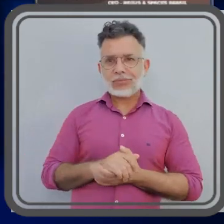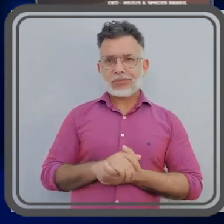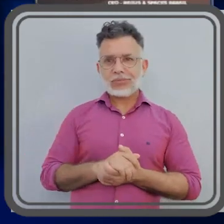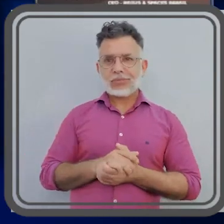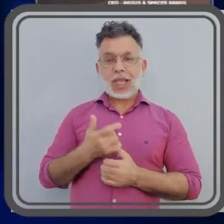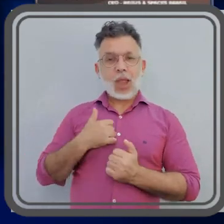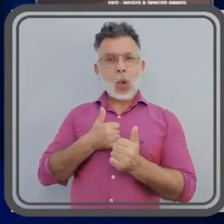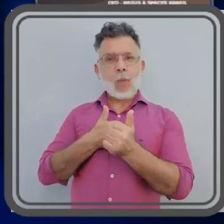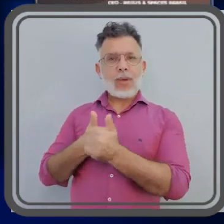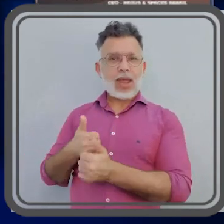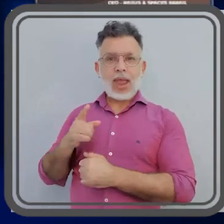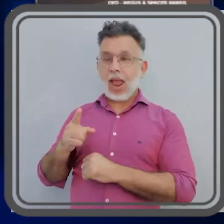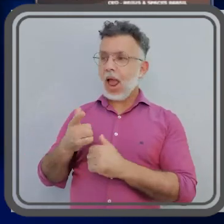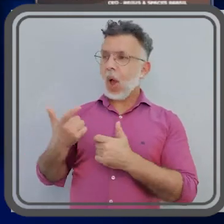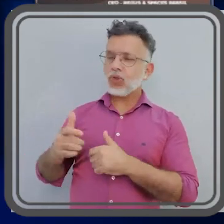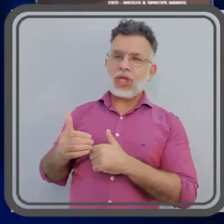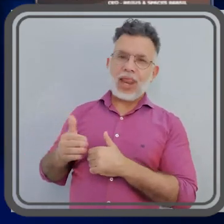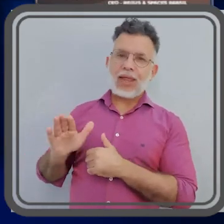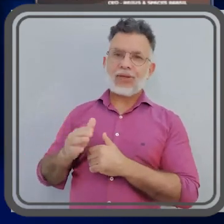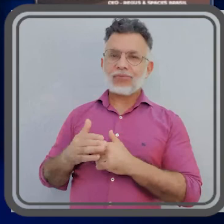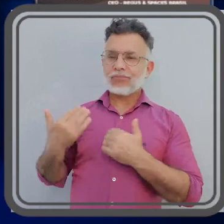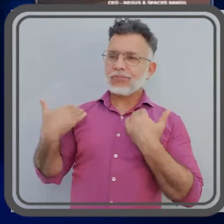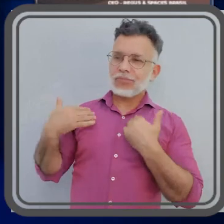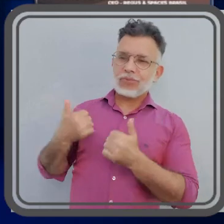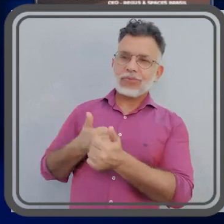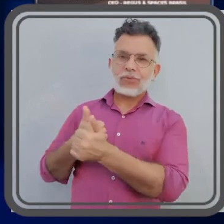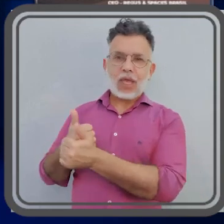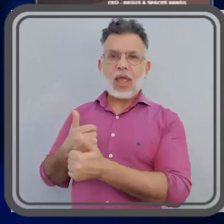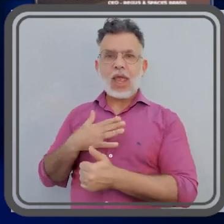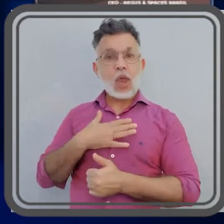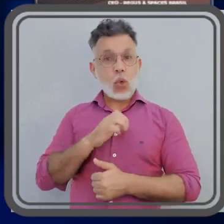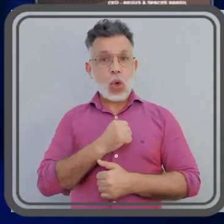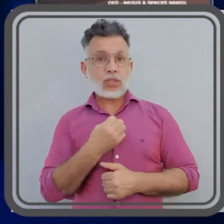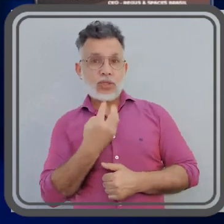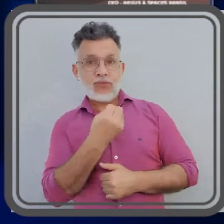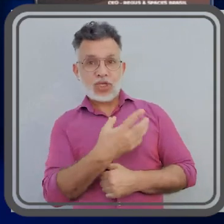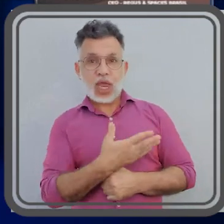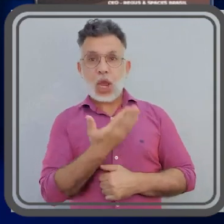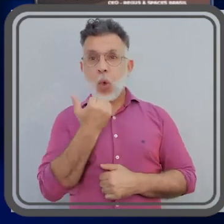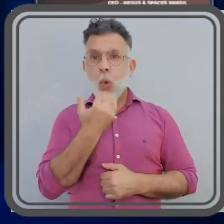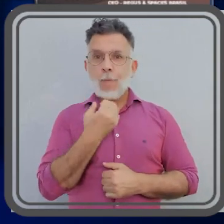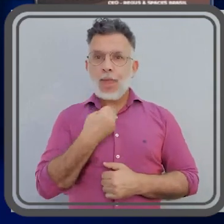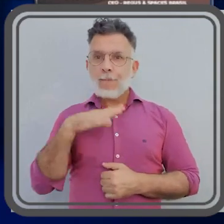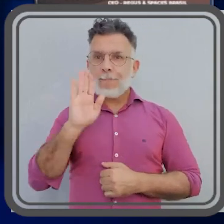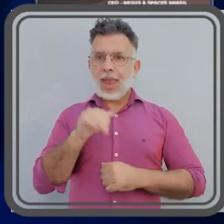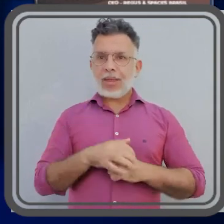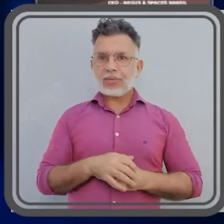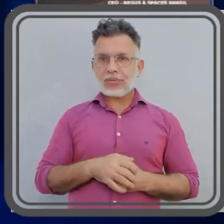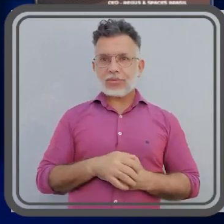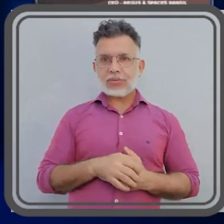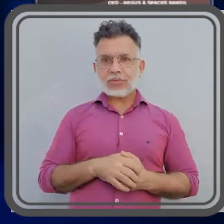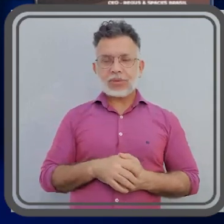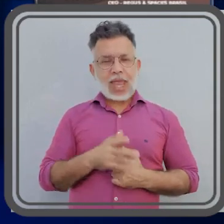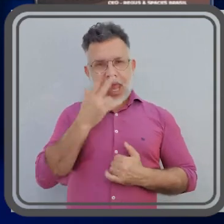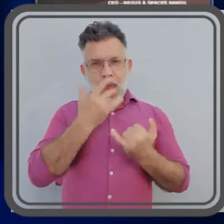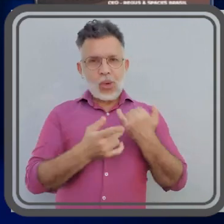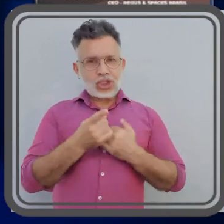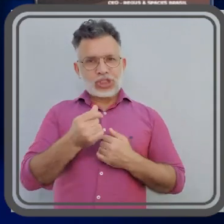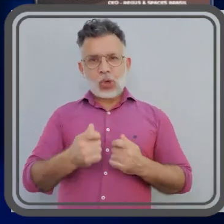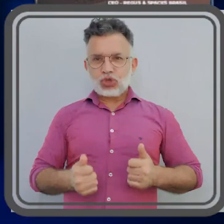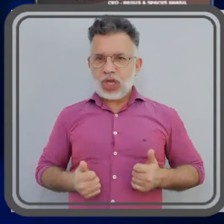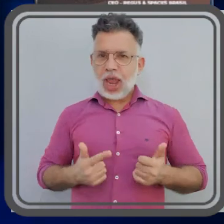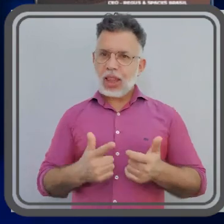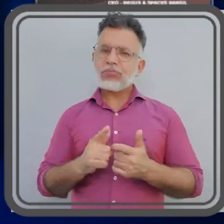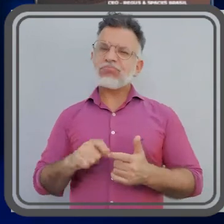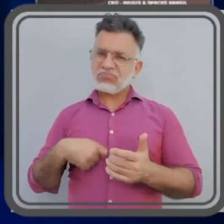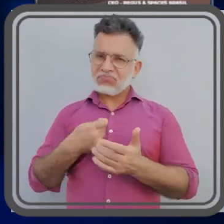Eu acompanho ela onde ela for ali. Mas assim, eu gosto basicamente de viajar e comer bem. Acho que isso aí é um dinheiro bem gasto, esses